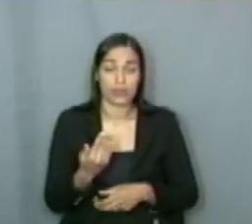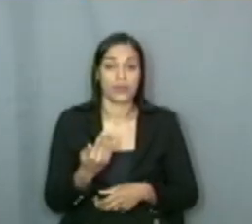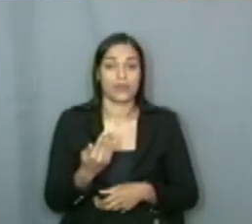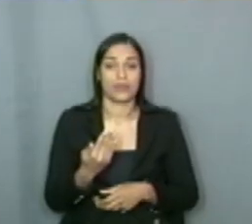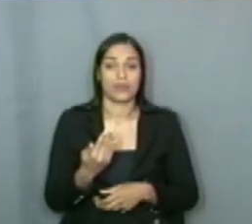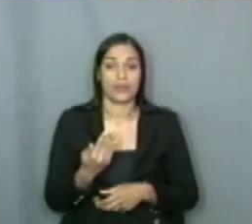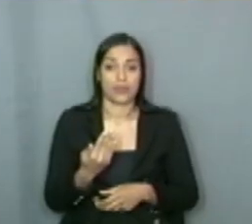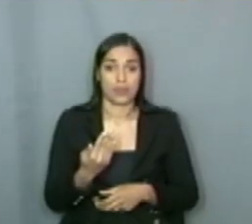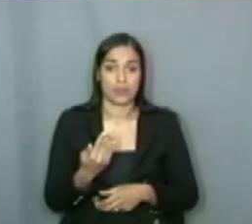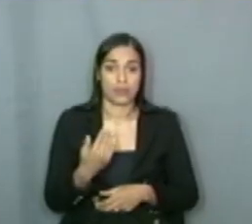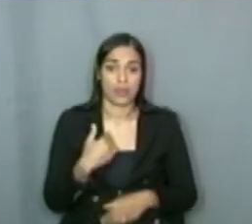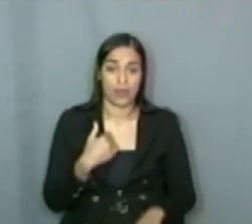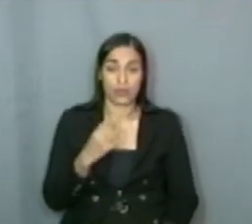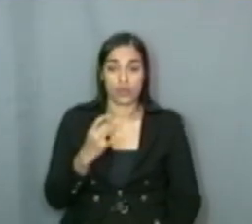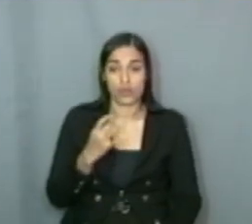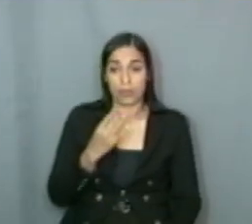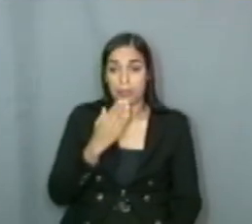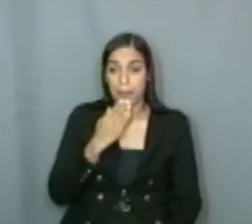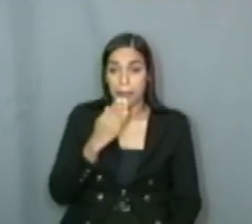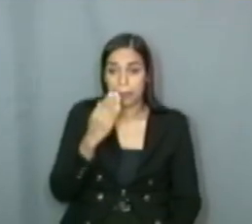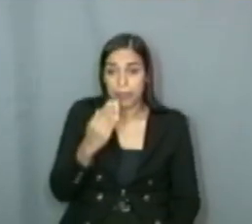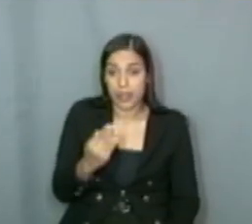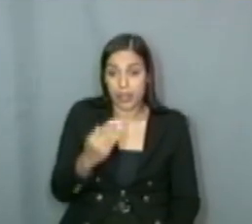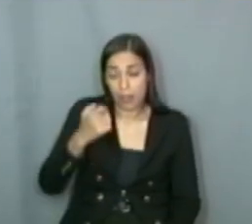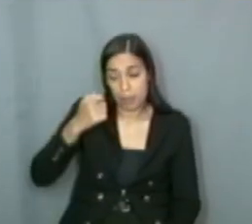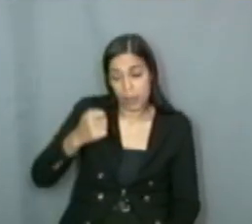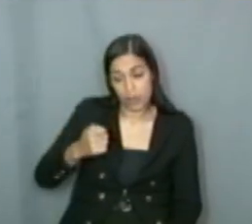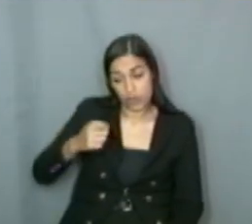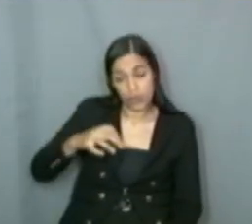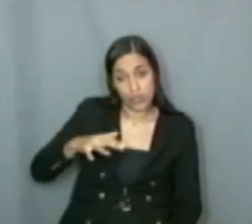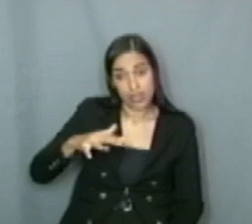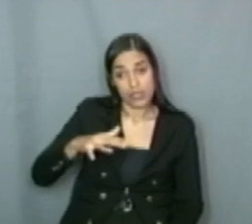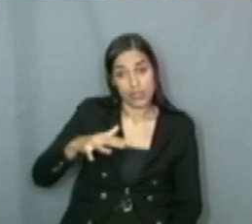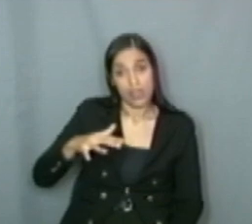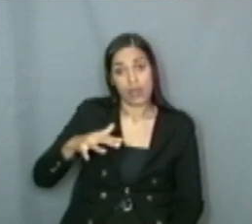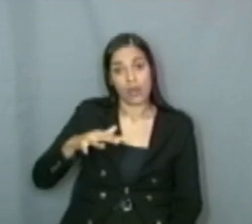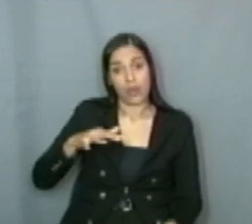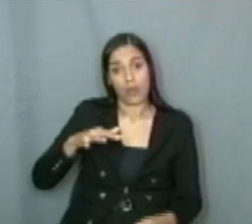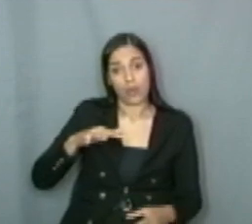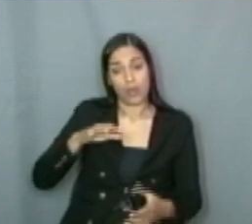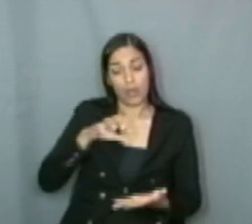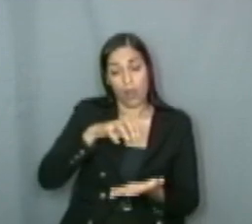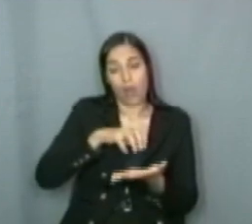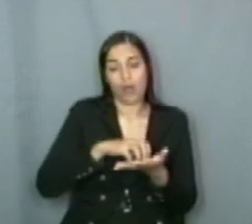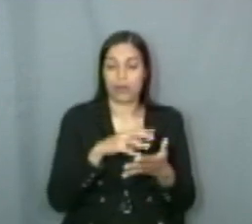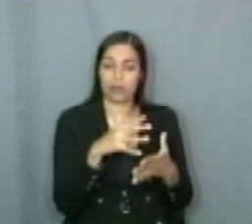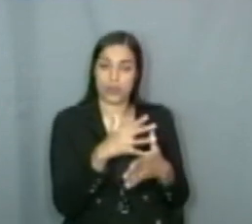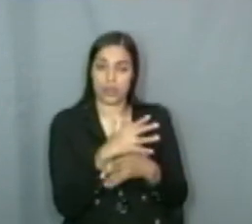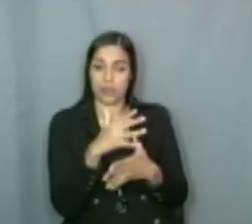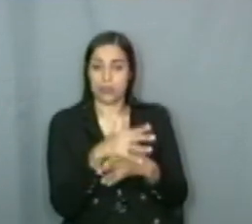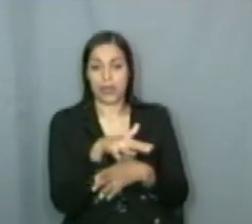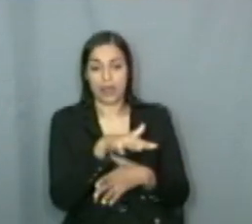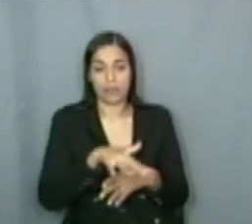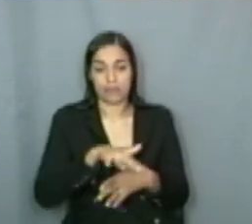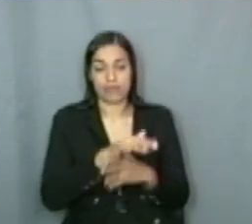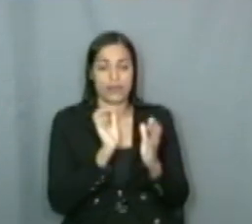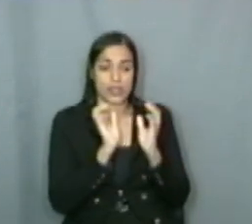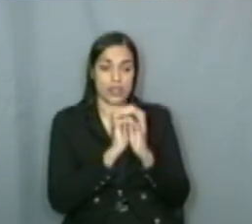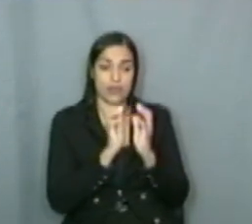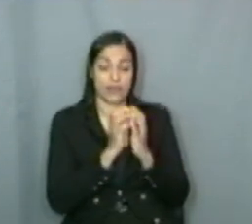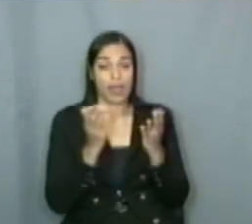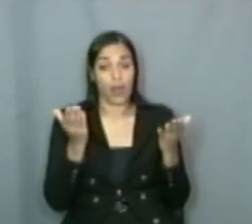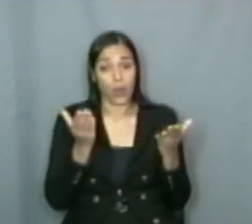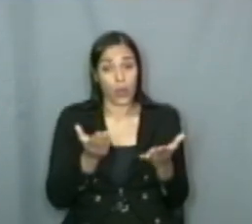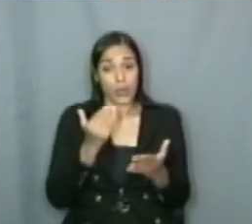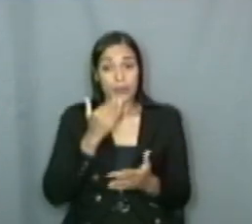porque eu só posso fazer apelo. A minha jurisdição é somente com órgãos municipais. E agora o apelo é para a